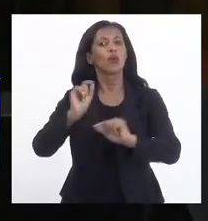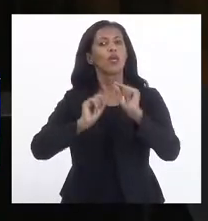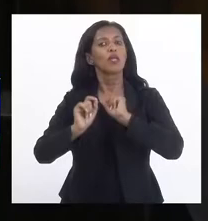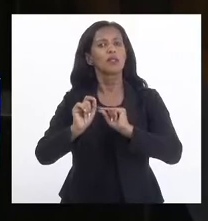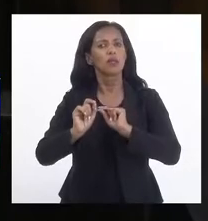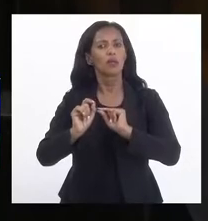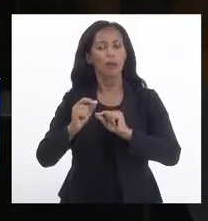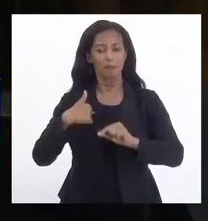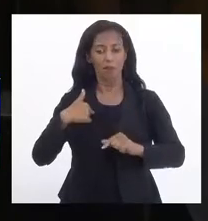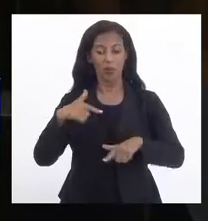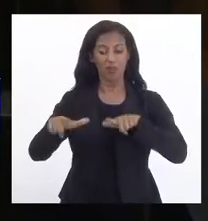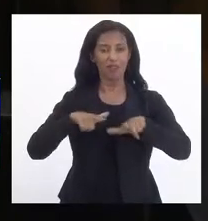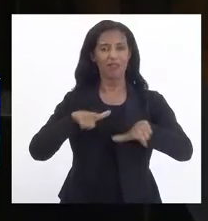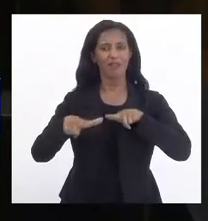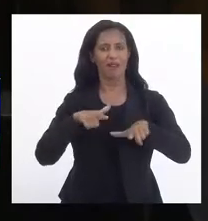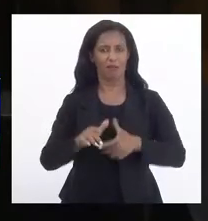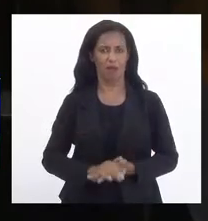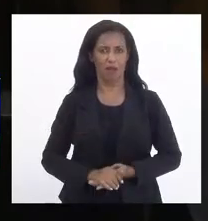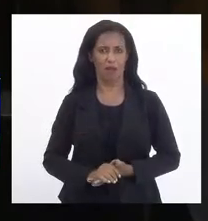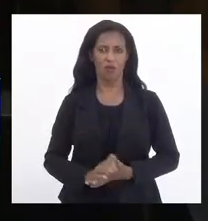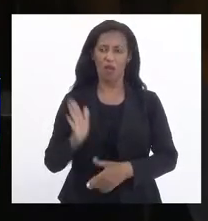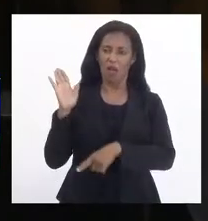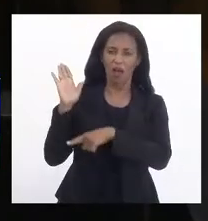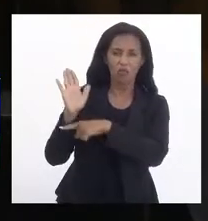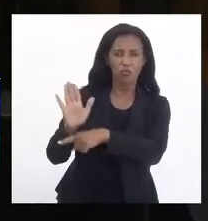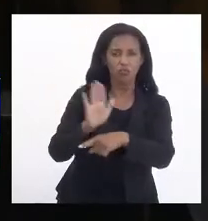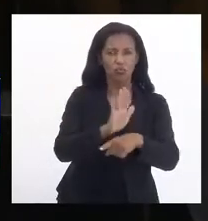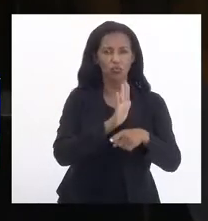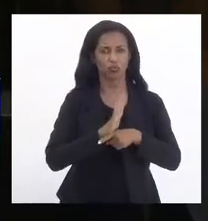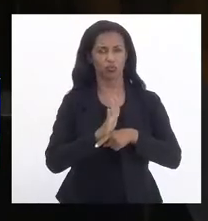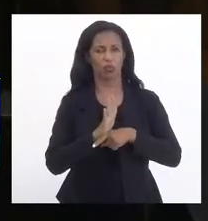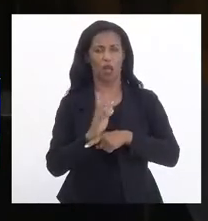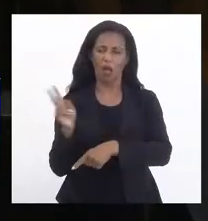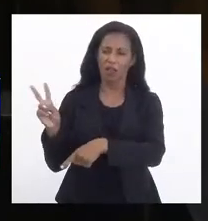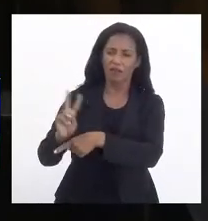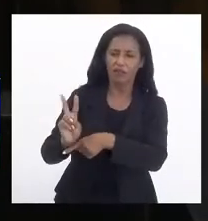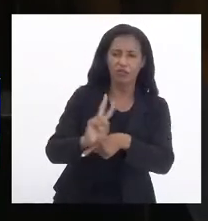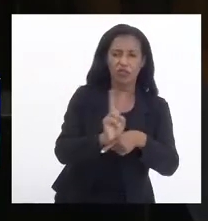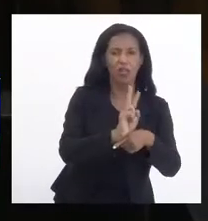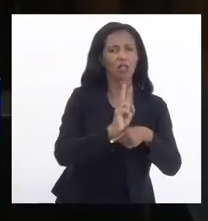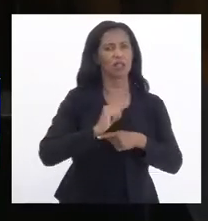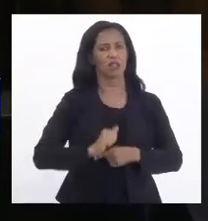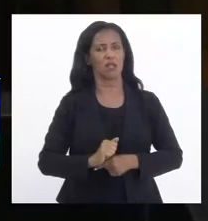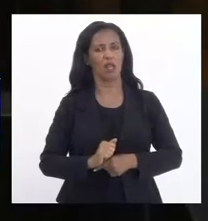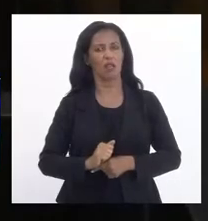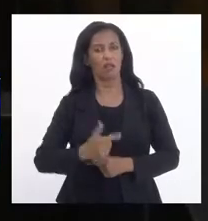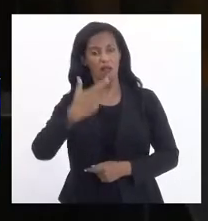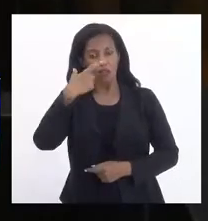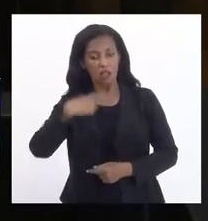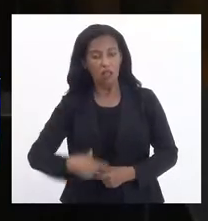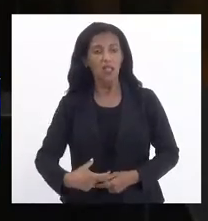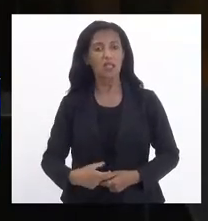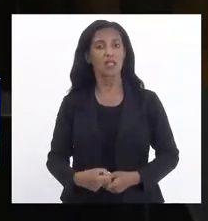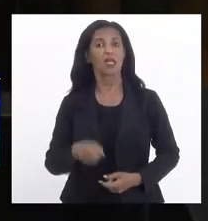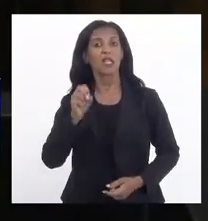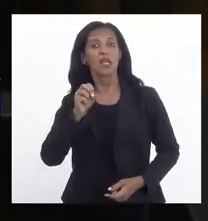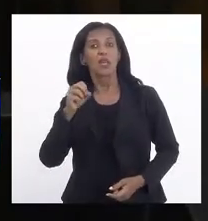seus olhos nas minhas atribuições como parlamentar, nas minhas fiscalizações, é ser seu